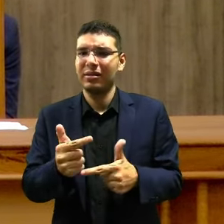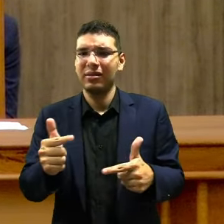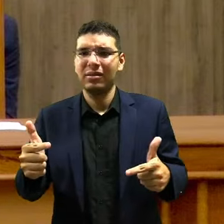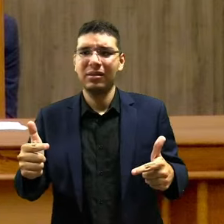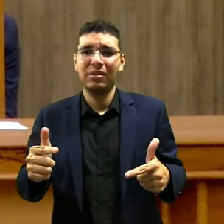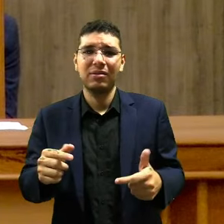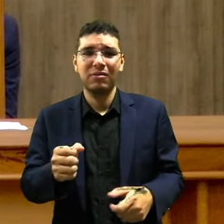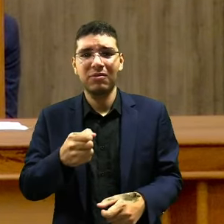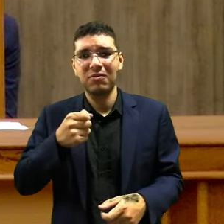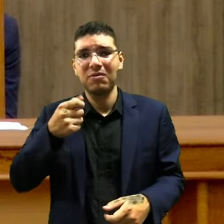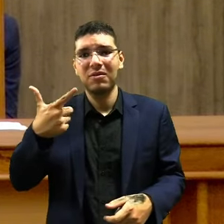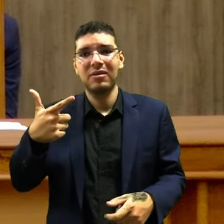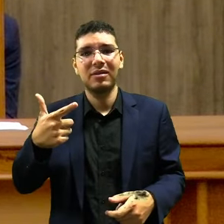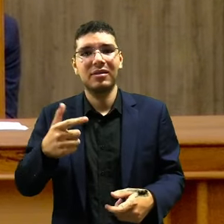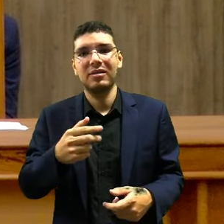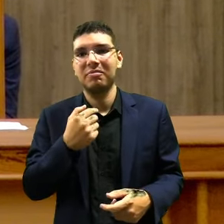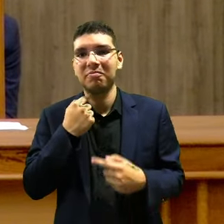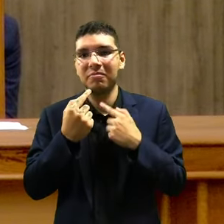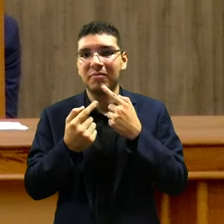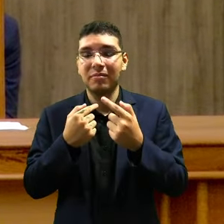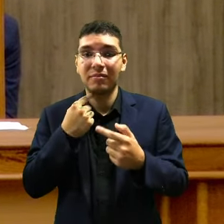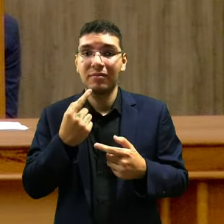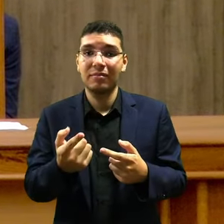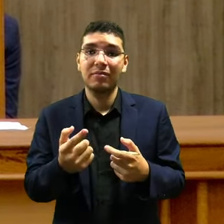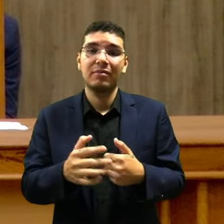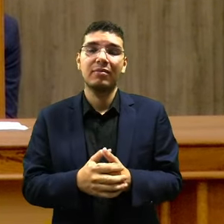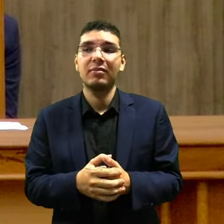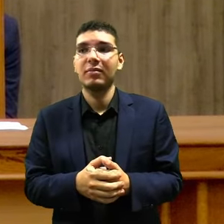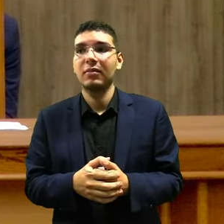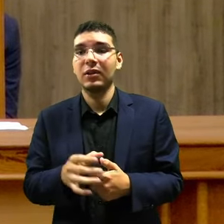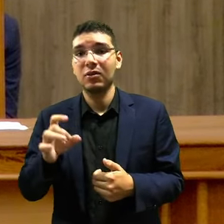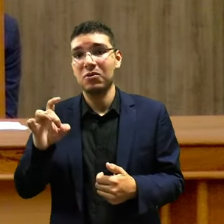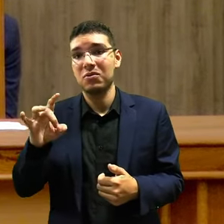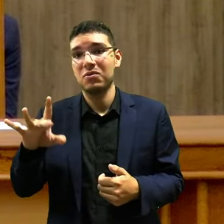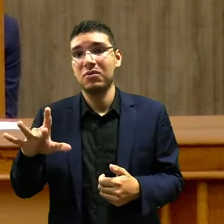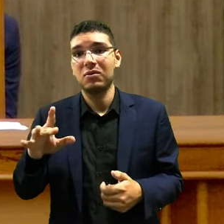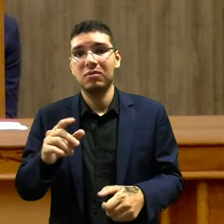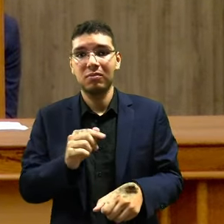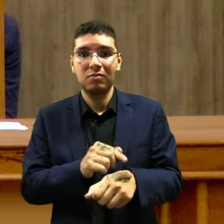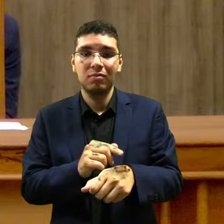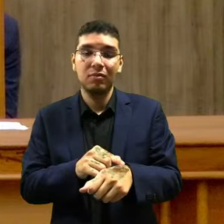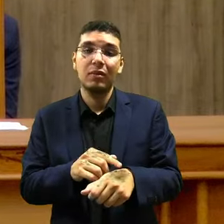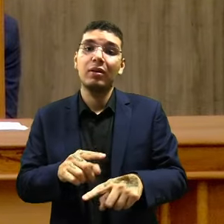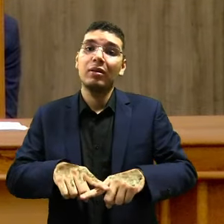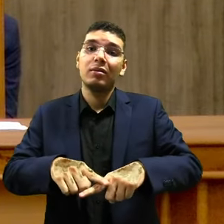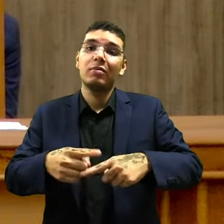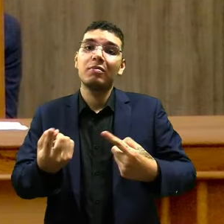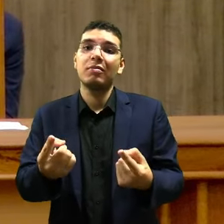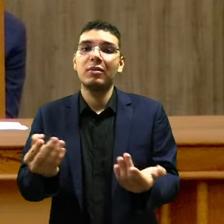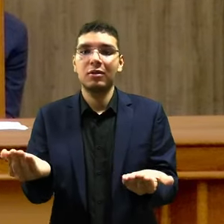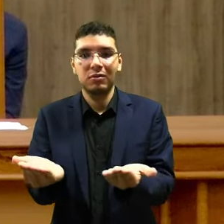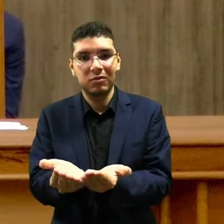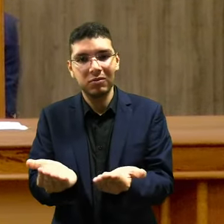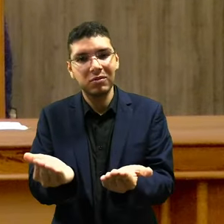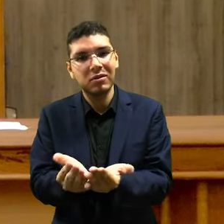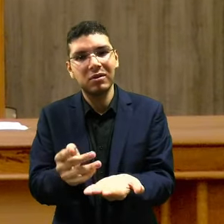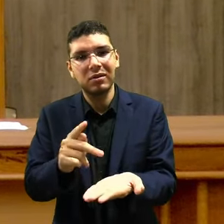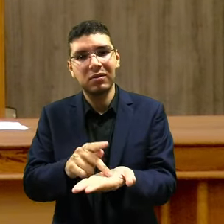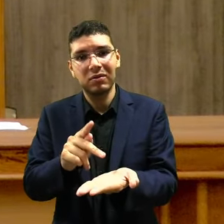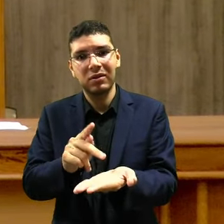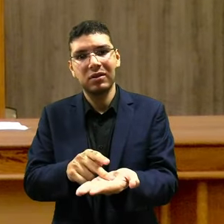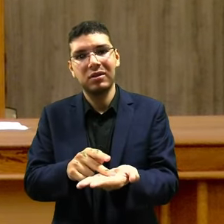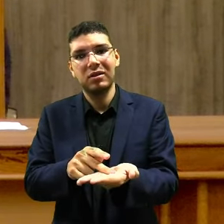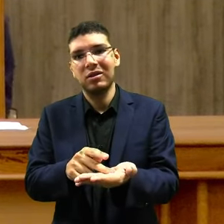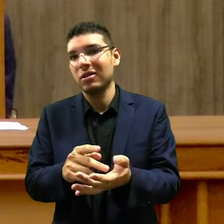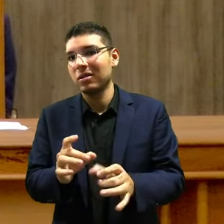é crente de estação irmão quem é crente de verdade é como Ana não abandona o